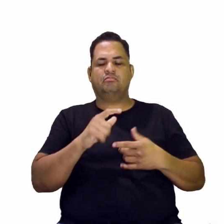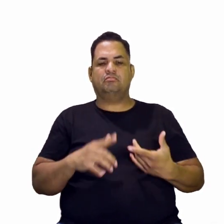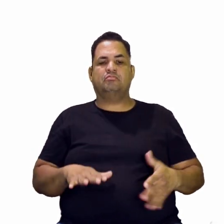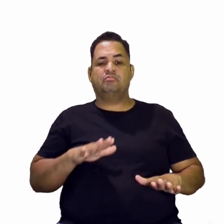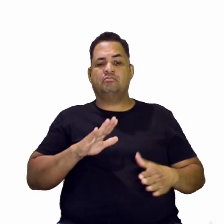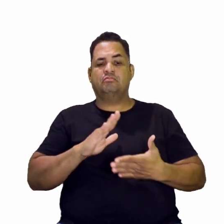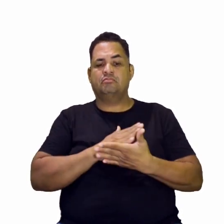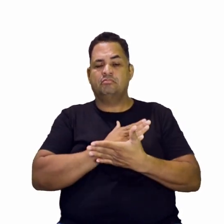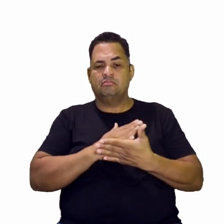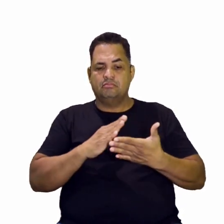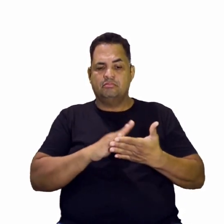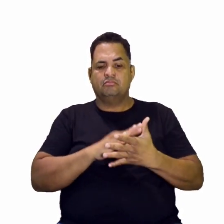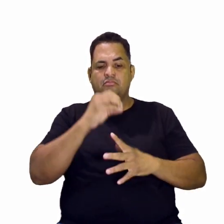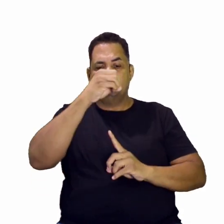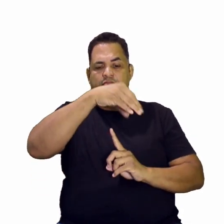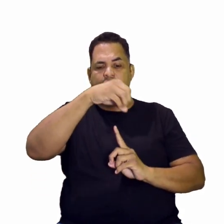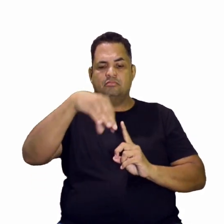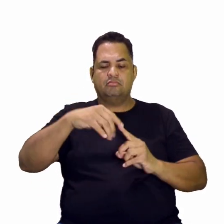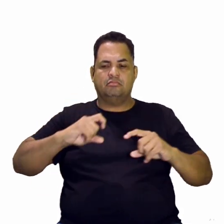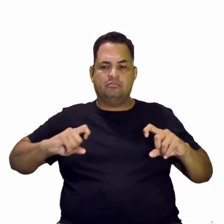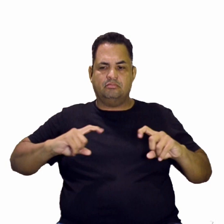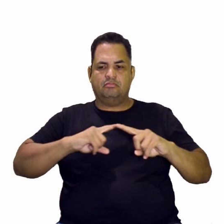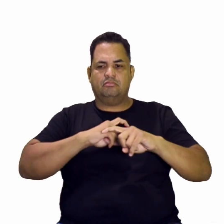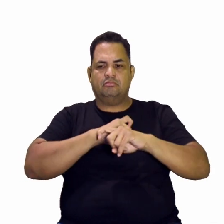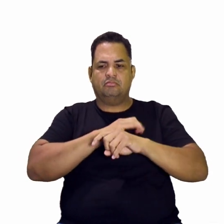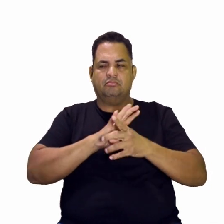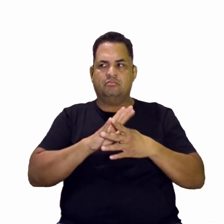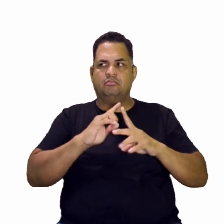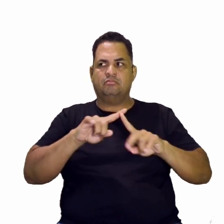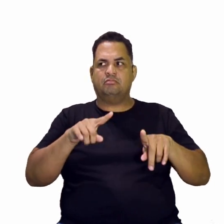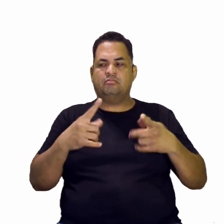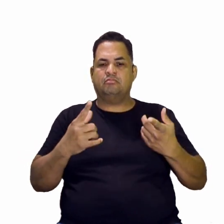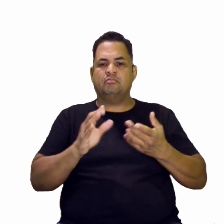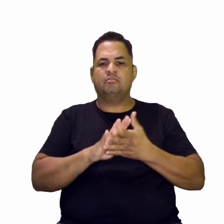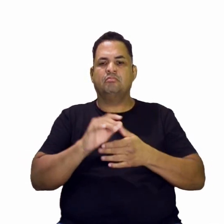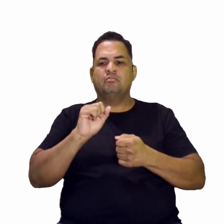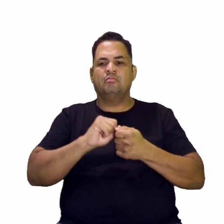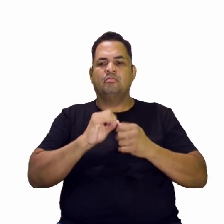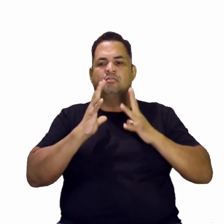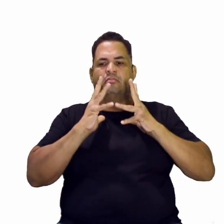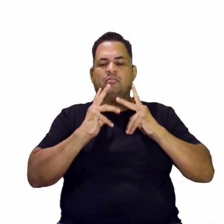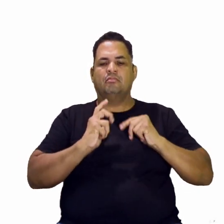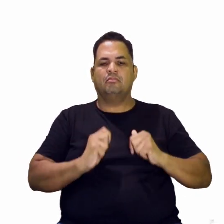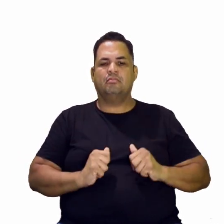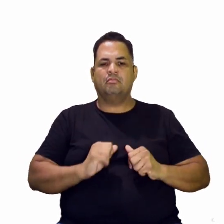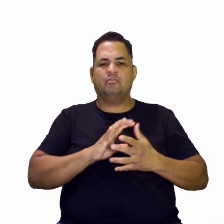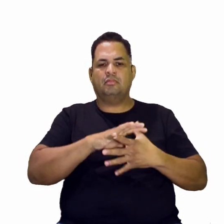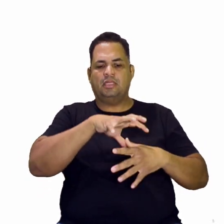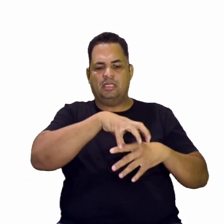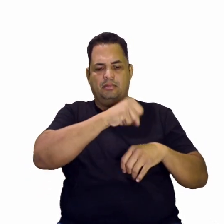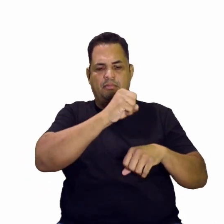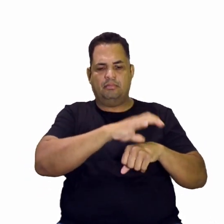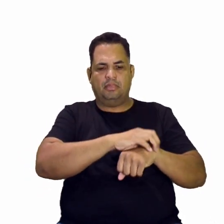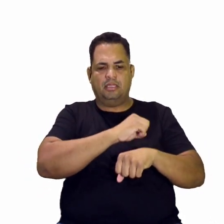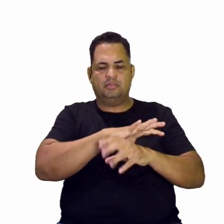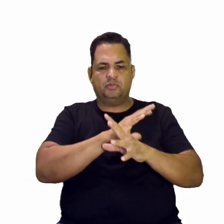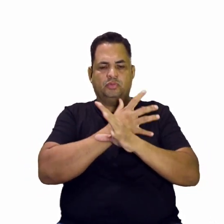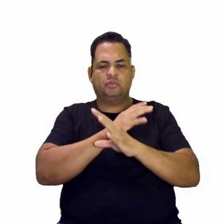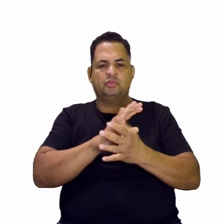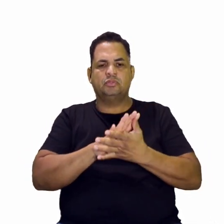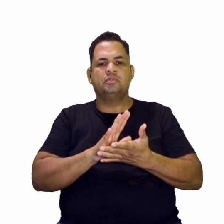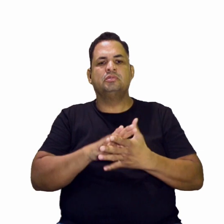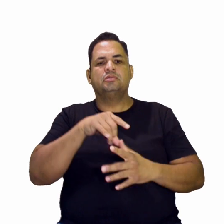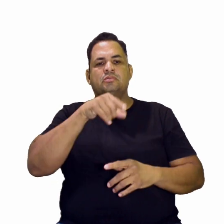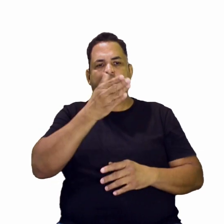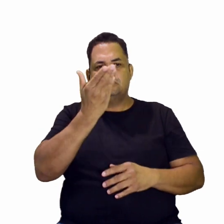vezes, os fungos, as bactérias, eles agem, mas quem vai fazer toda a limpeza dessa carcaça, tá? São justamente